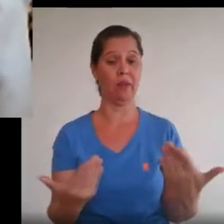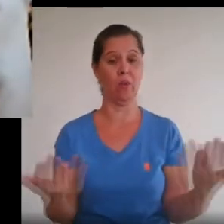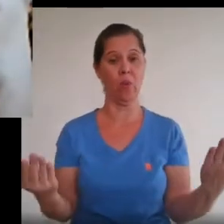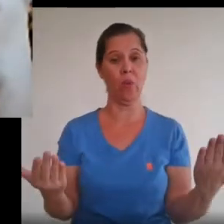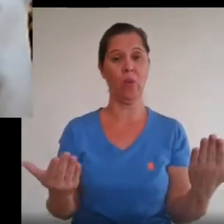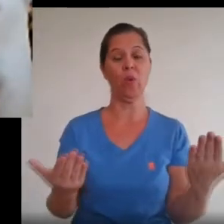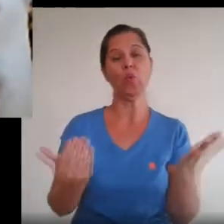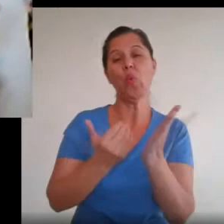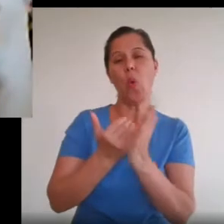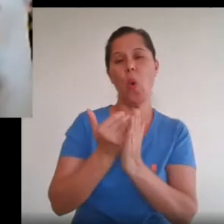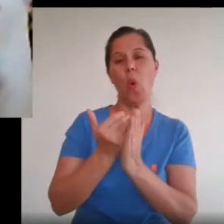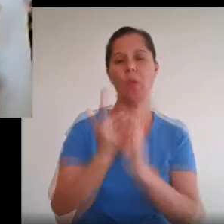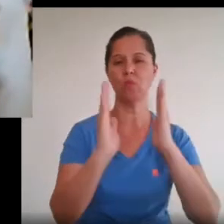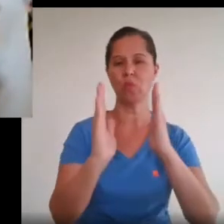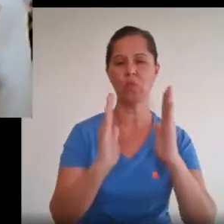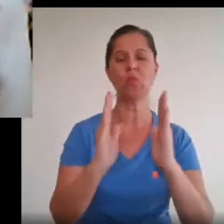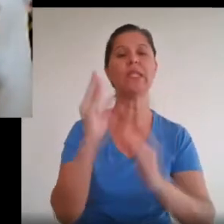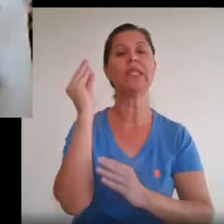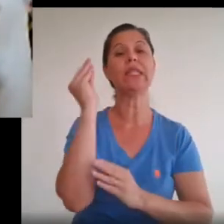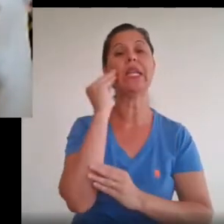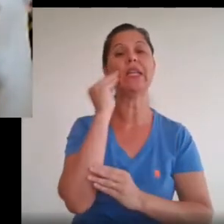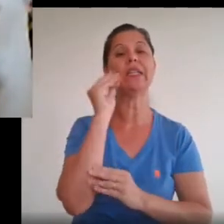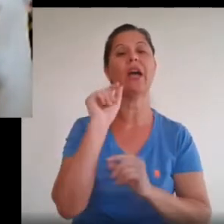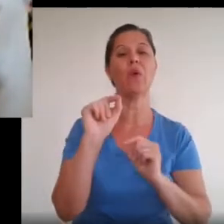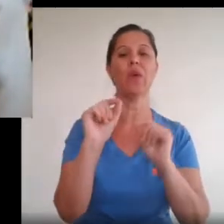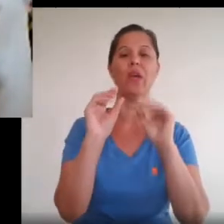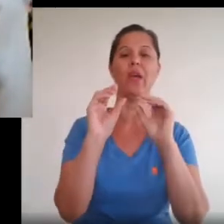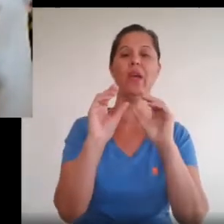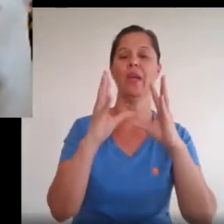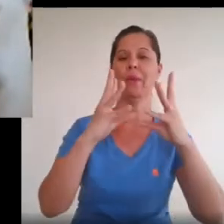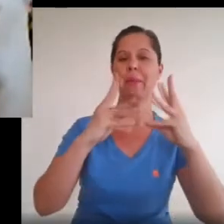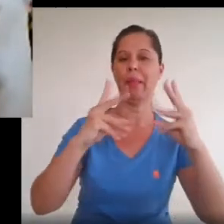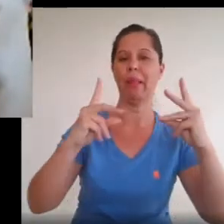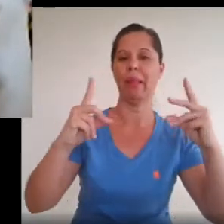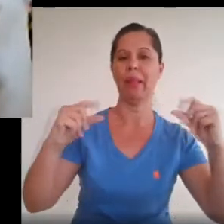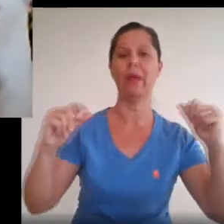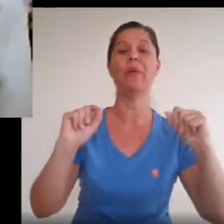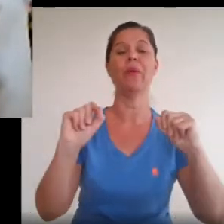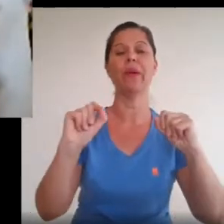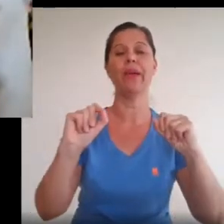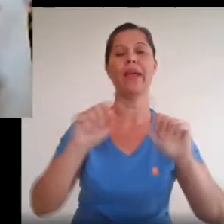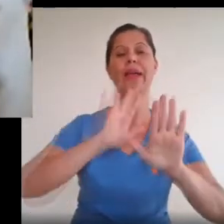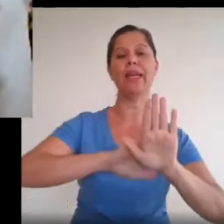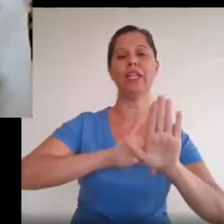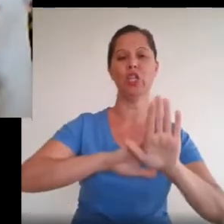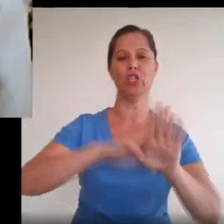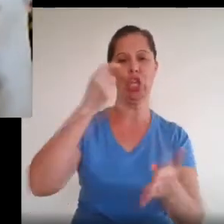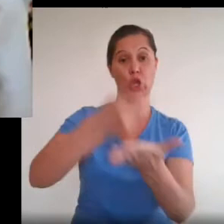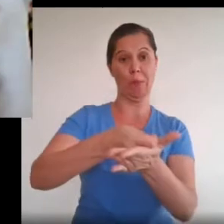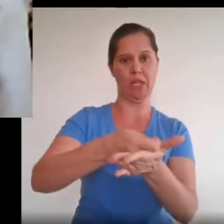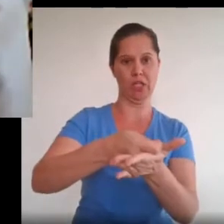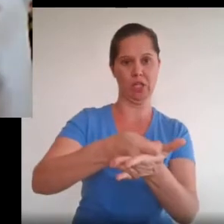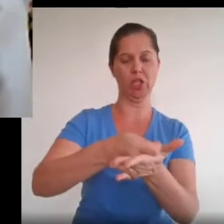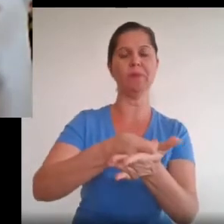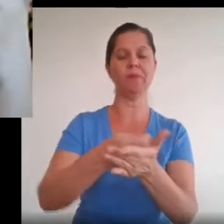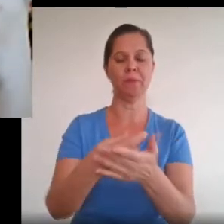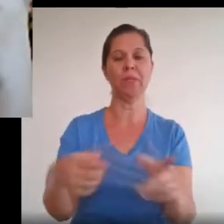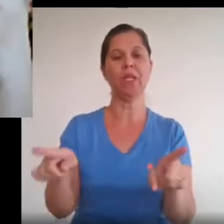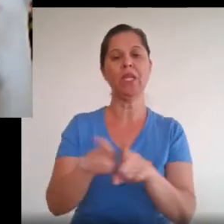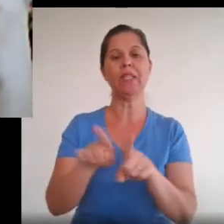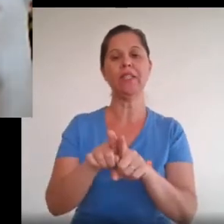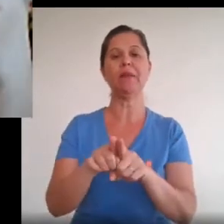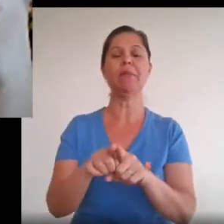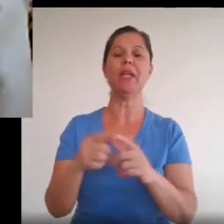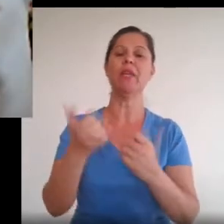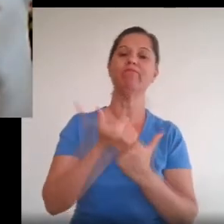nesse primeiro momento foi muito esse desmistificar a ideologia dominante e dar suporte à angústia